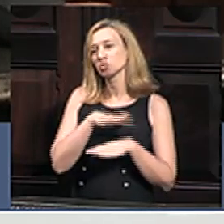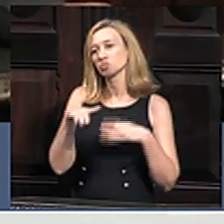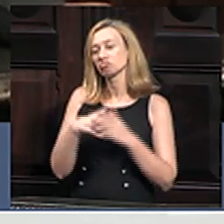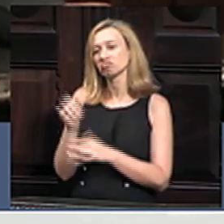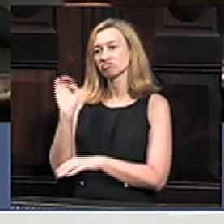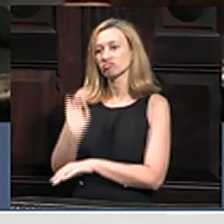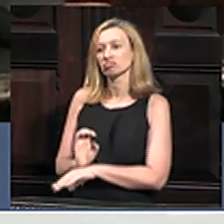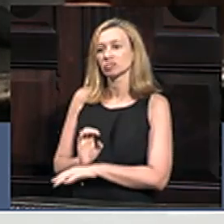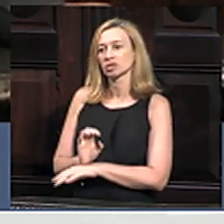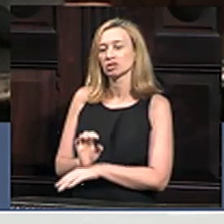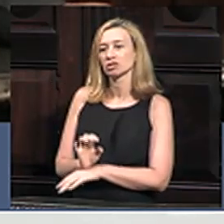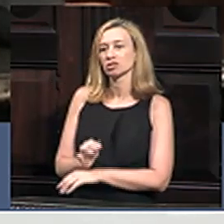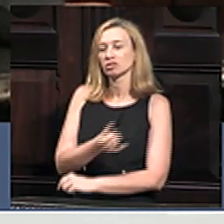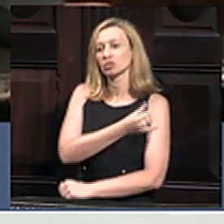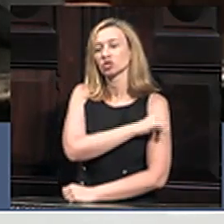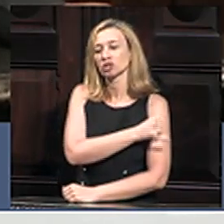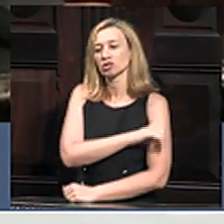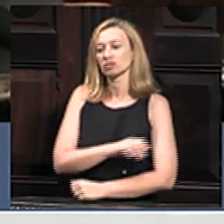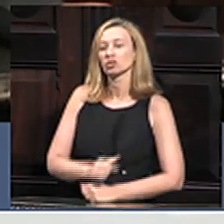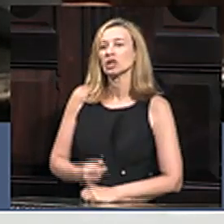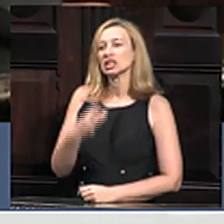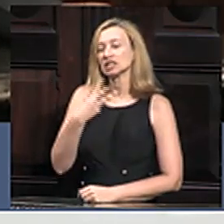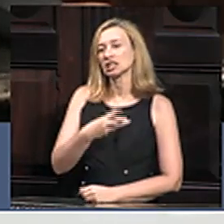Janeiro. Foram